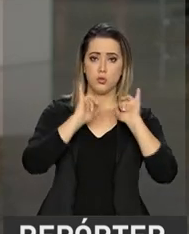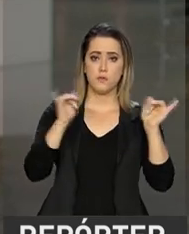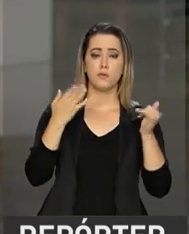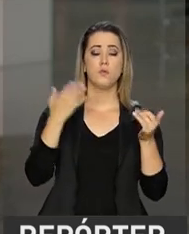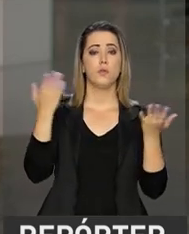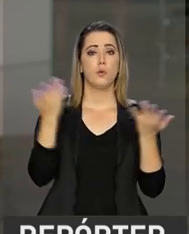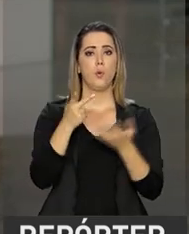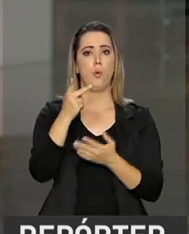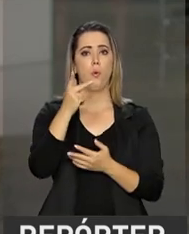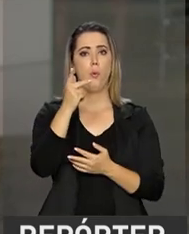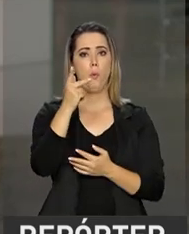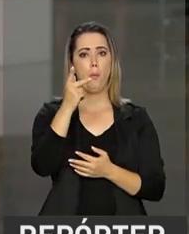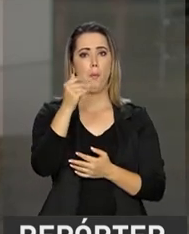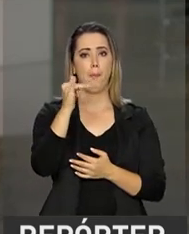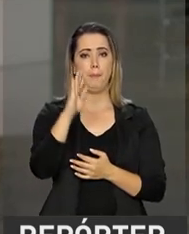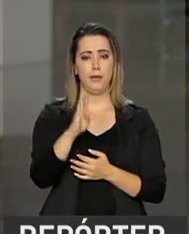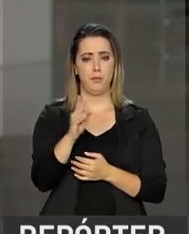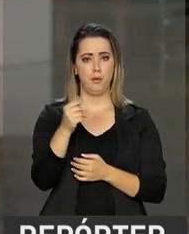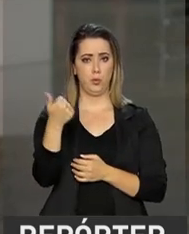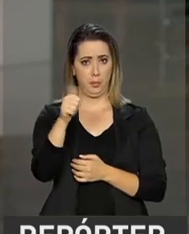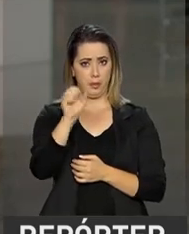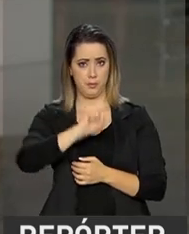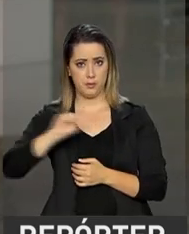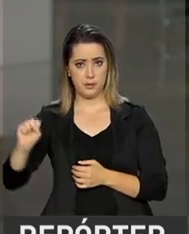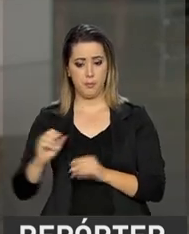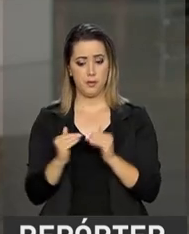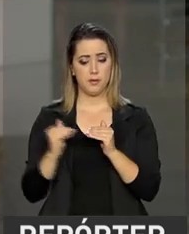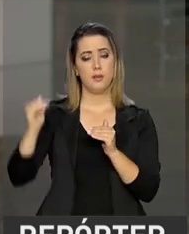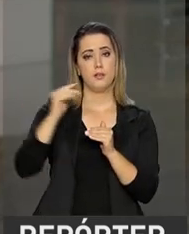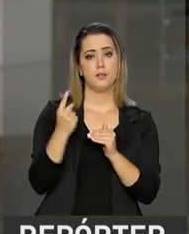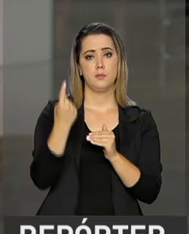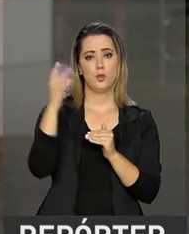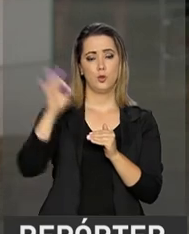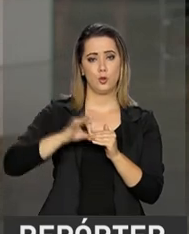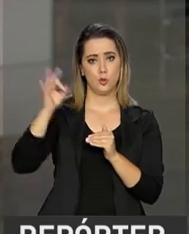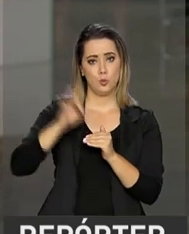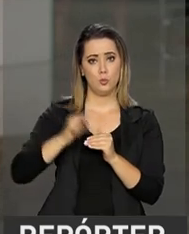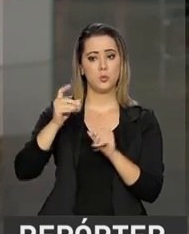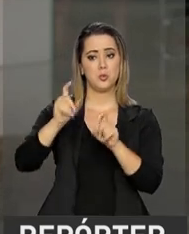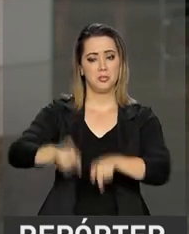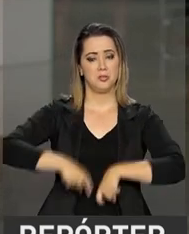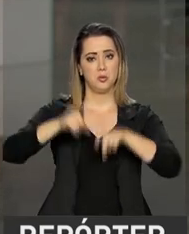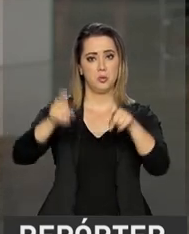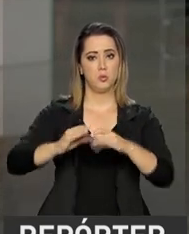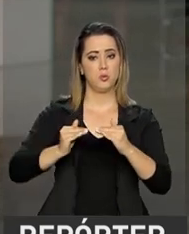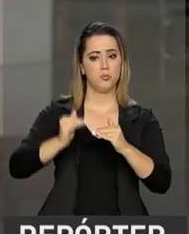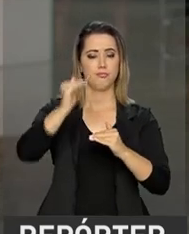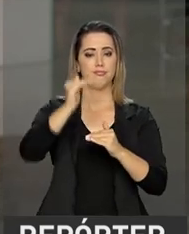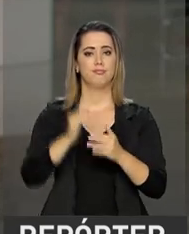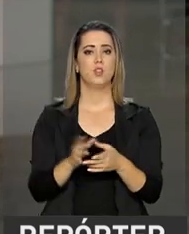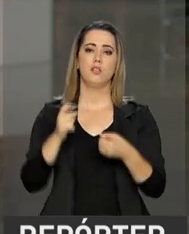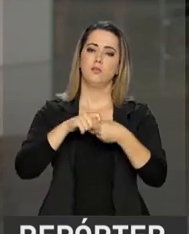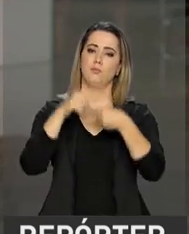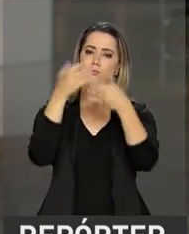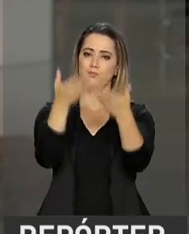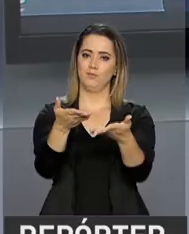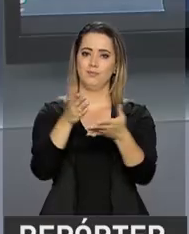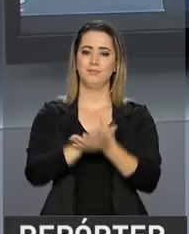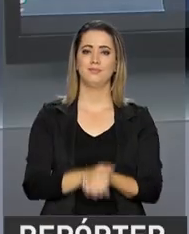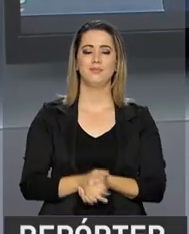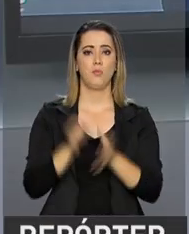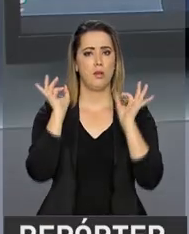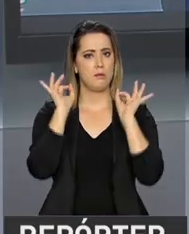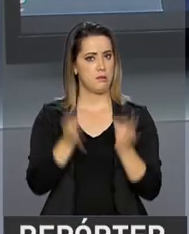pib houve um crescimento de 1% e ele foi puxado pela agricultura eu voto com você no estúdio roberto